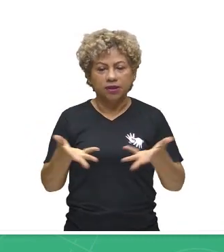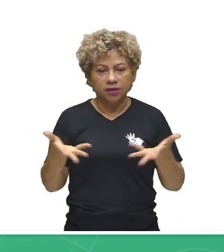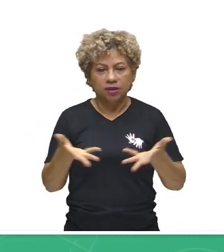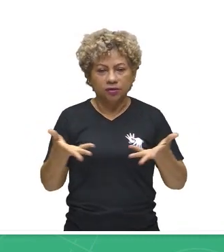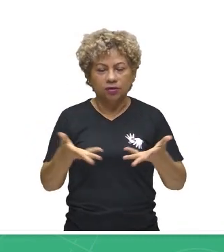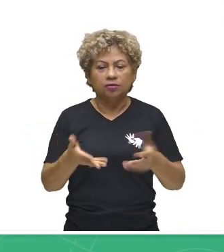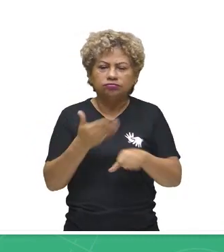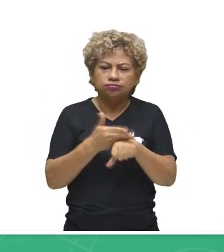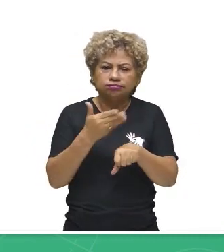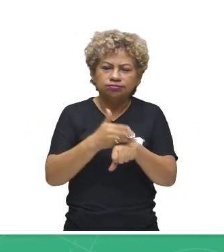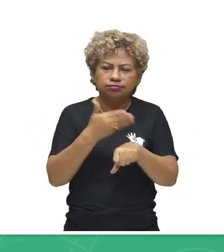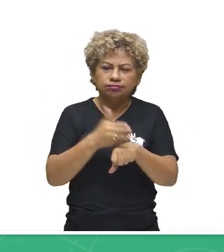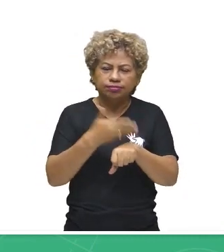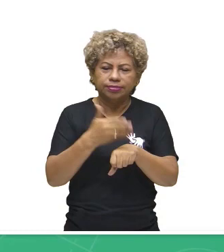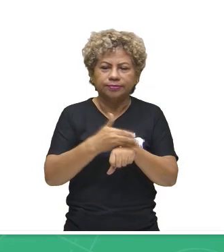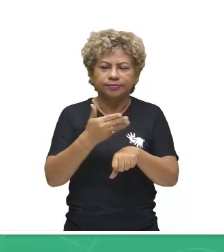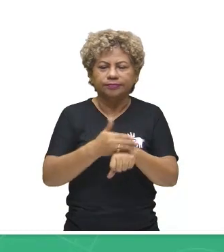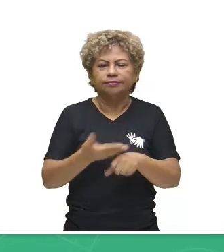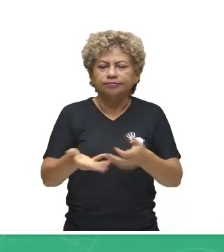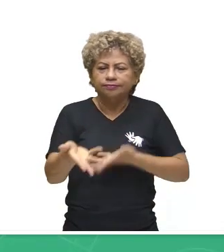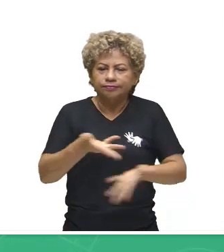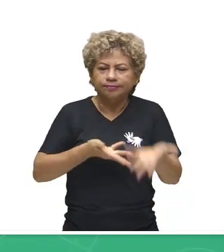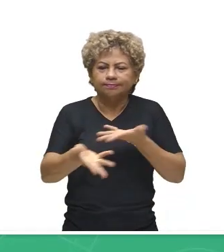nossa dinâmica local interativa.